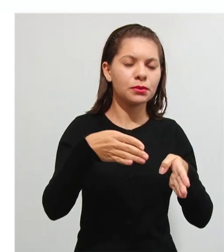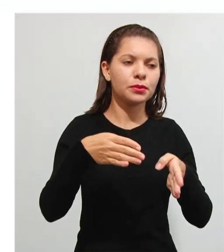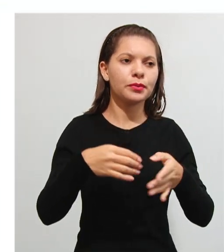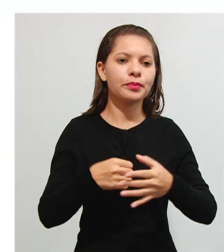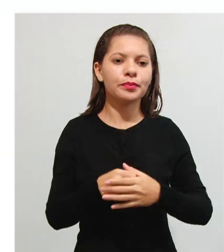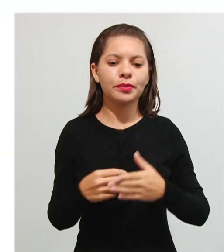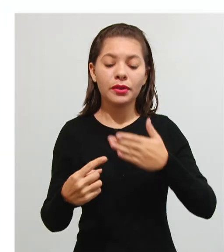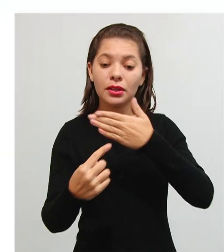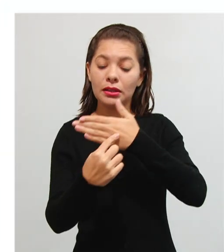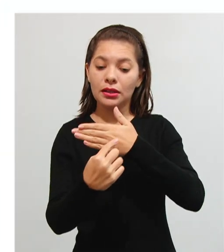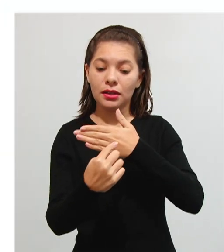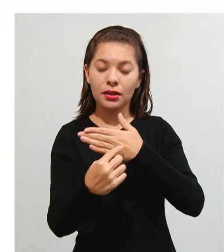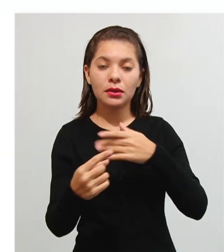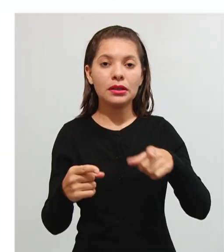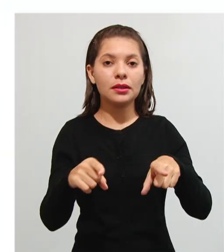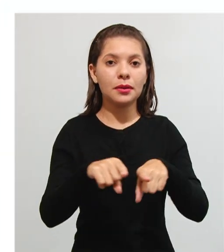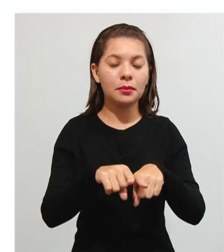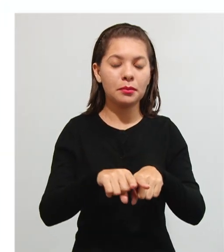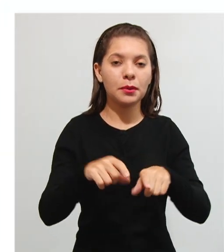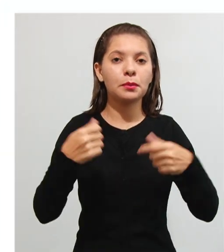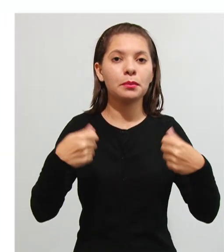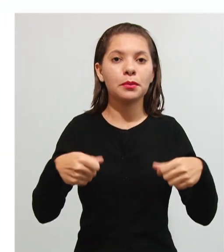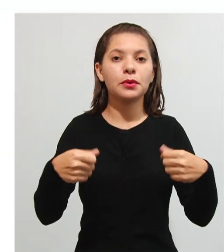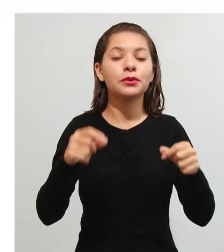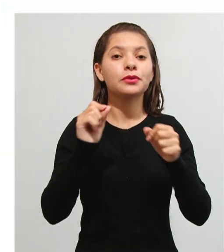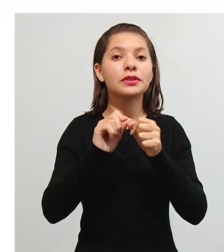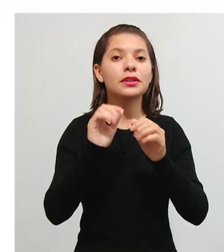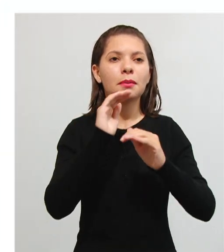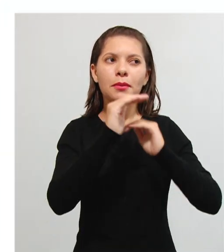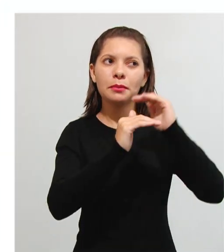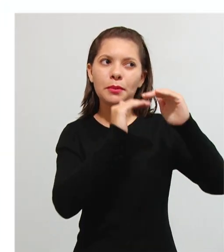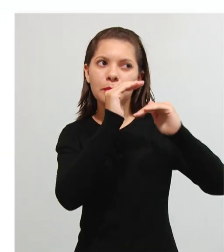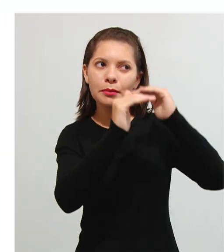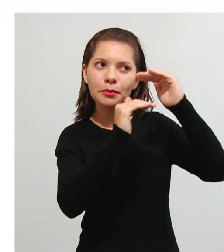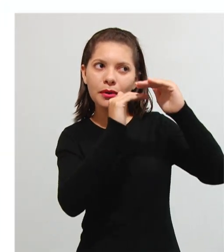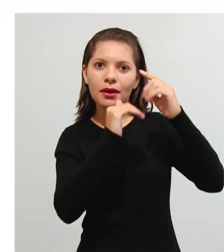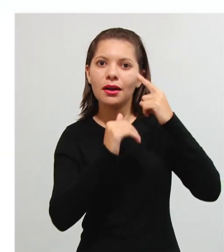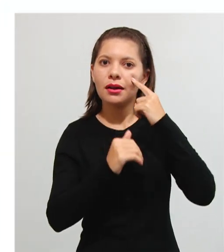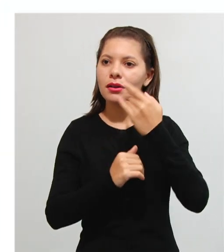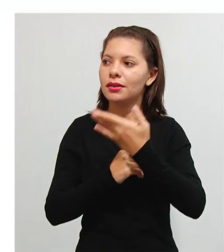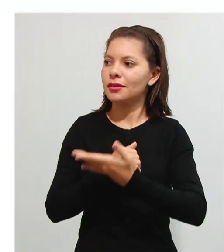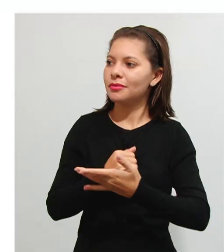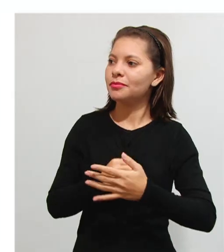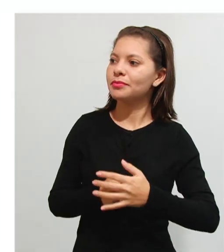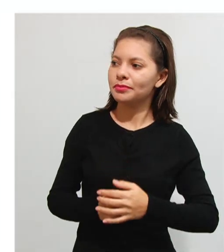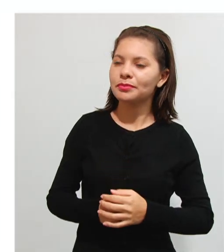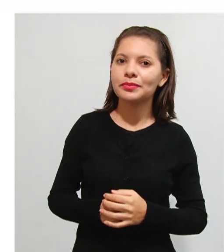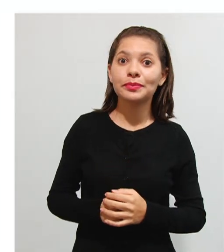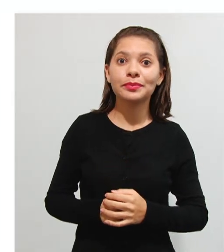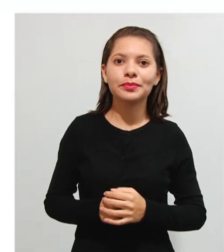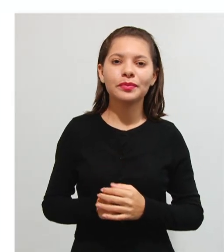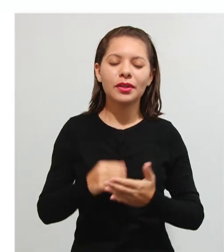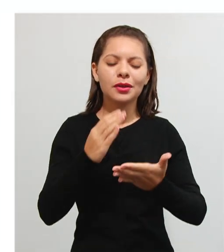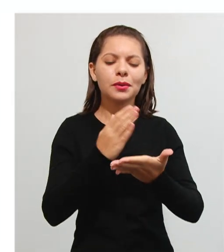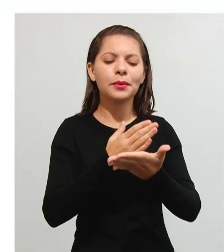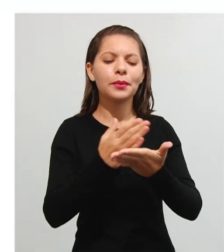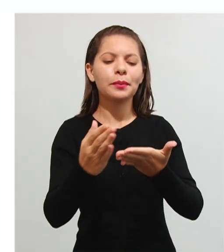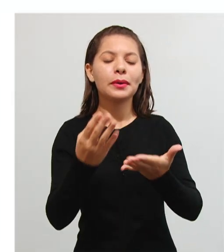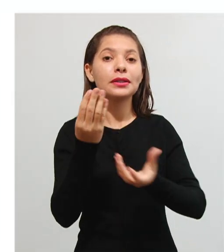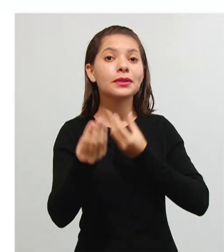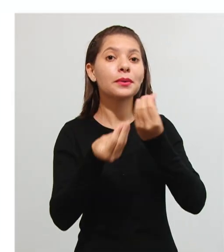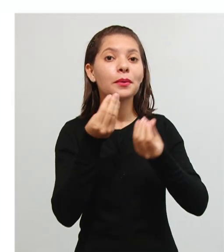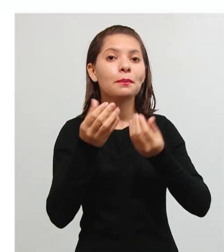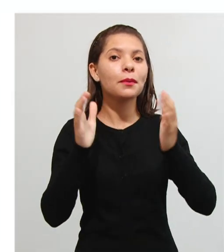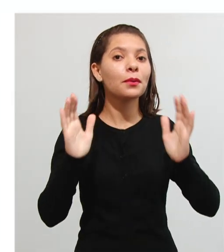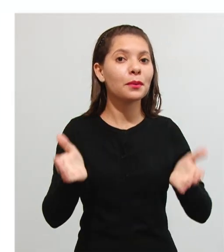e também ela pode fazer o desenvolvimento que é já um processo que começa no agora